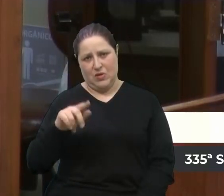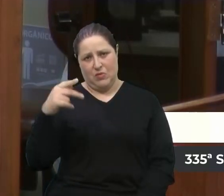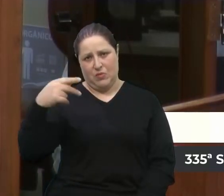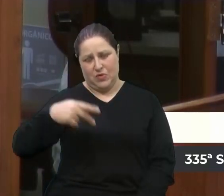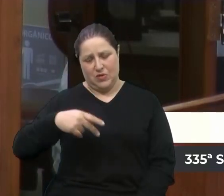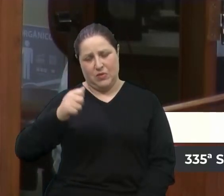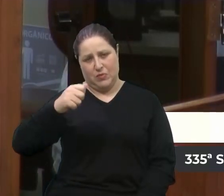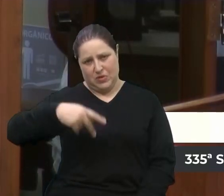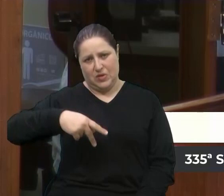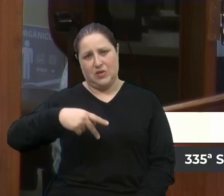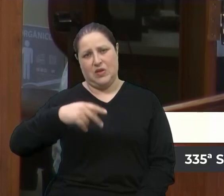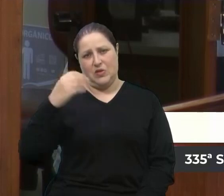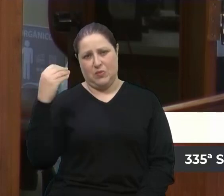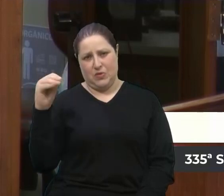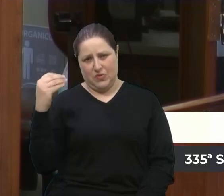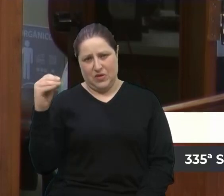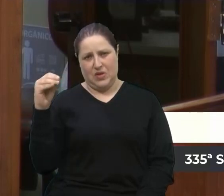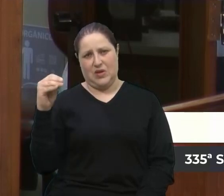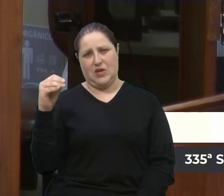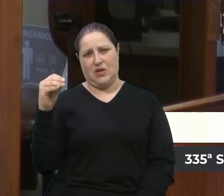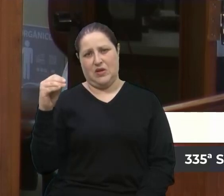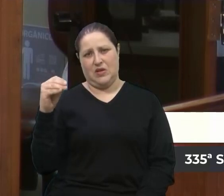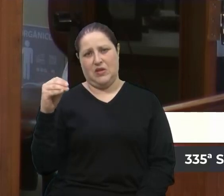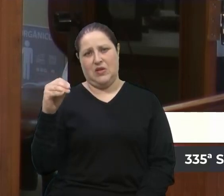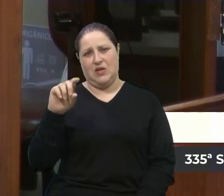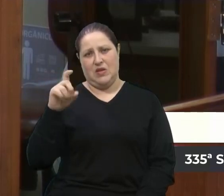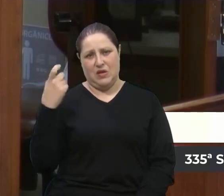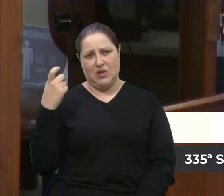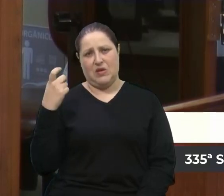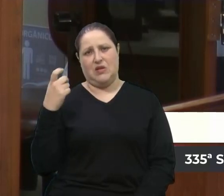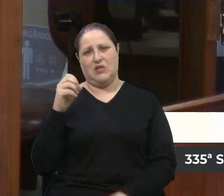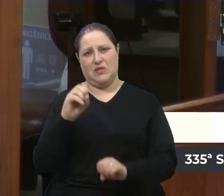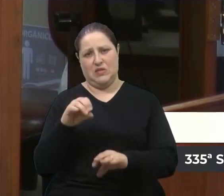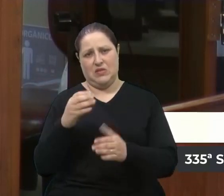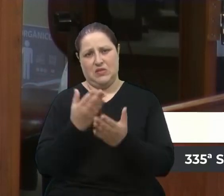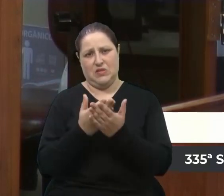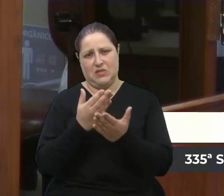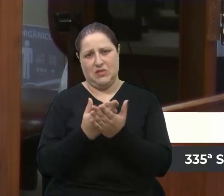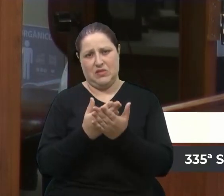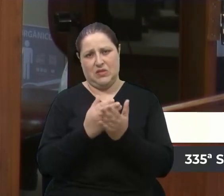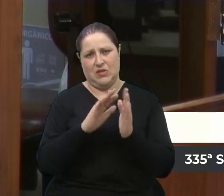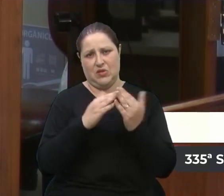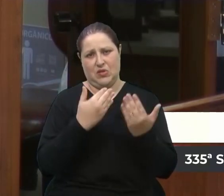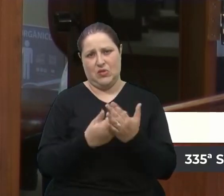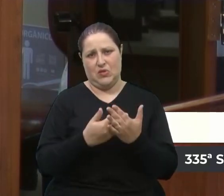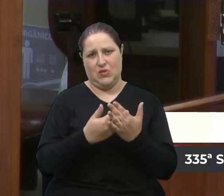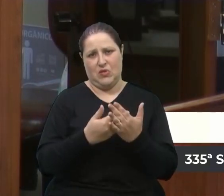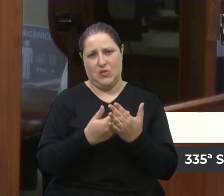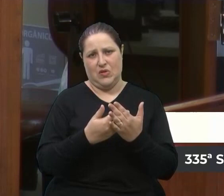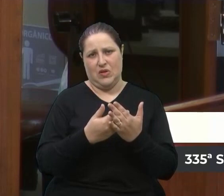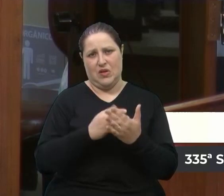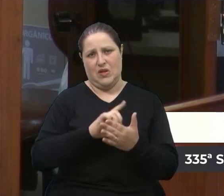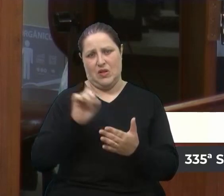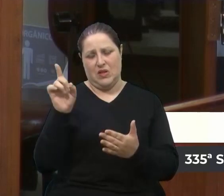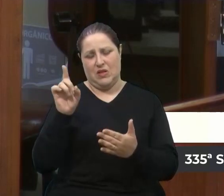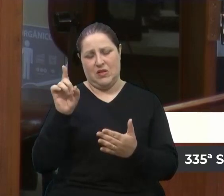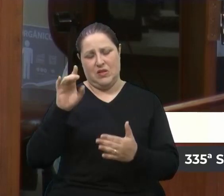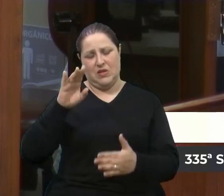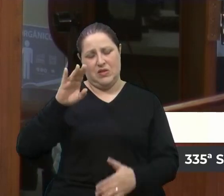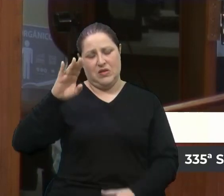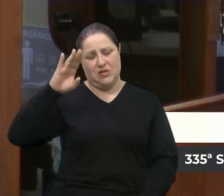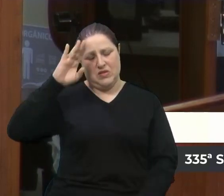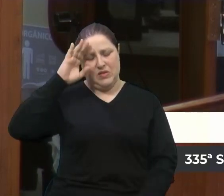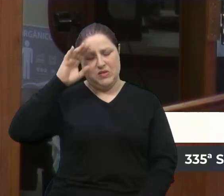Porto Alegre. Ele que deu aula no Colégio Militar de Porto Alegre, do Exército, então tem essa experiência, que vai dar